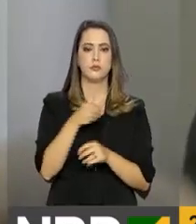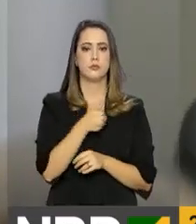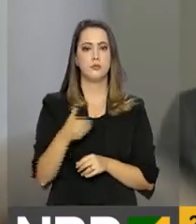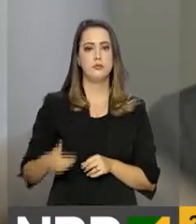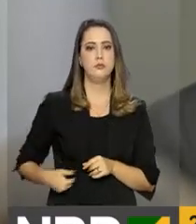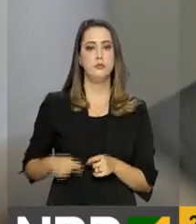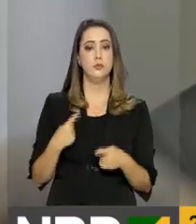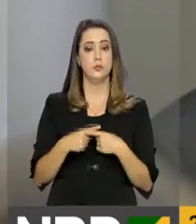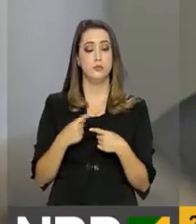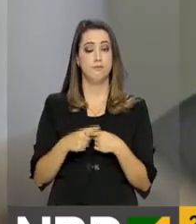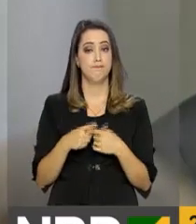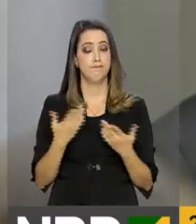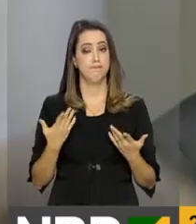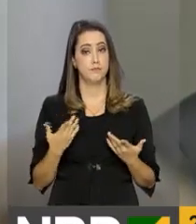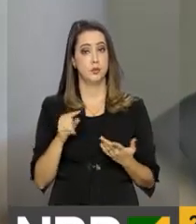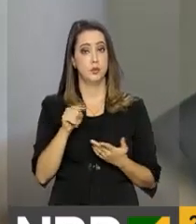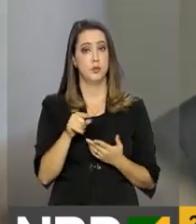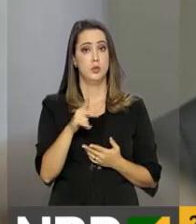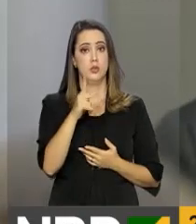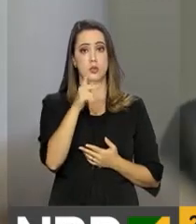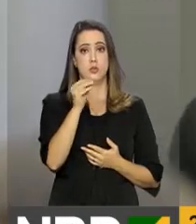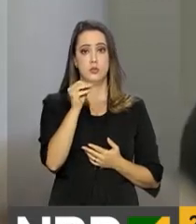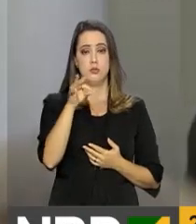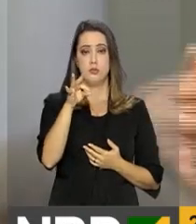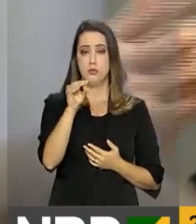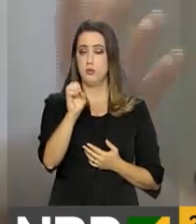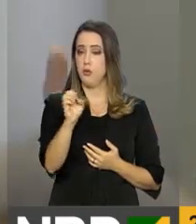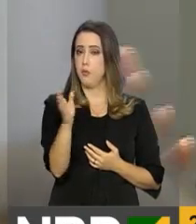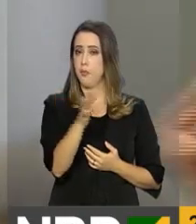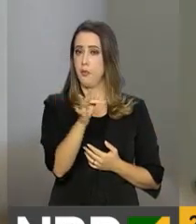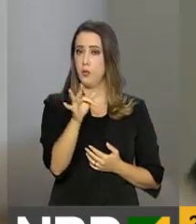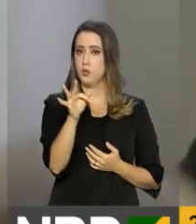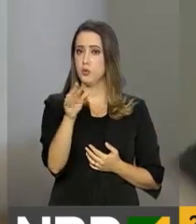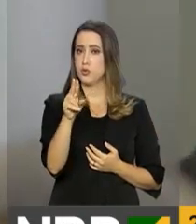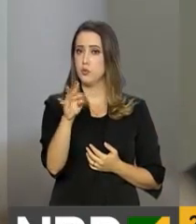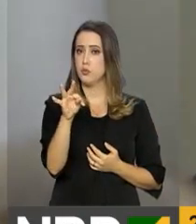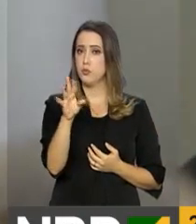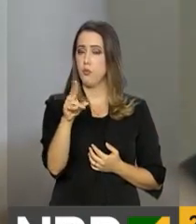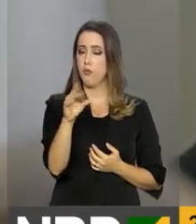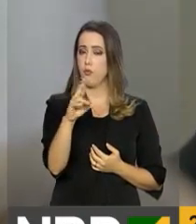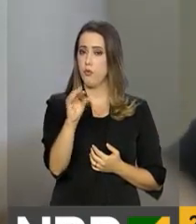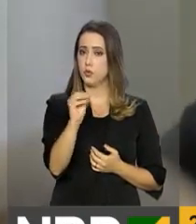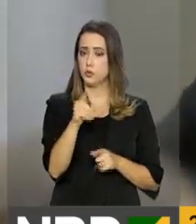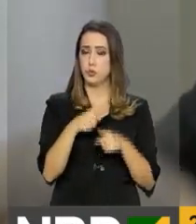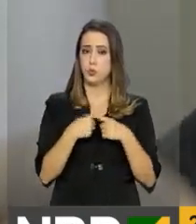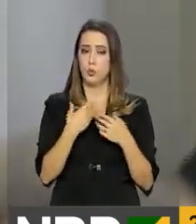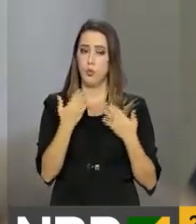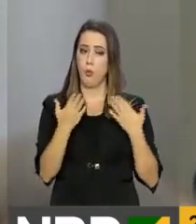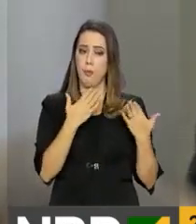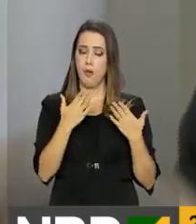curiosamente, a chamada Ponte para o Futuro transformou-se numa espécie de programa do governo que então